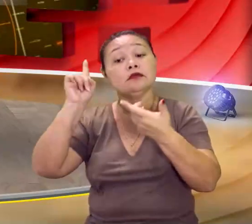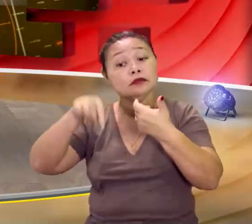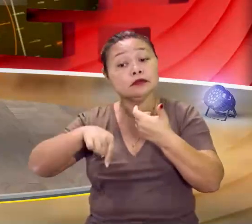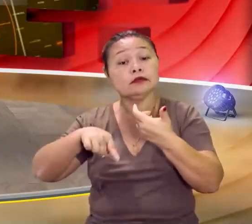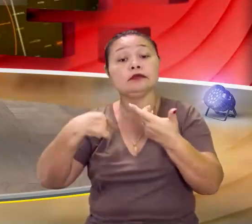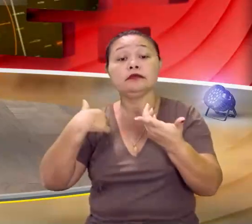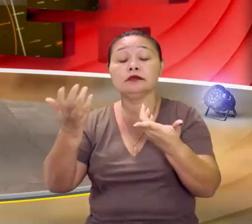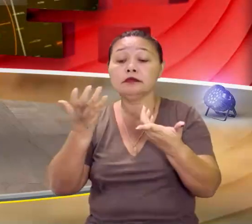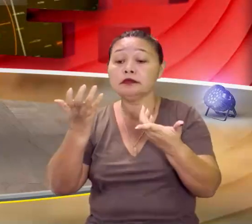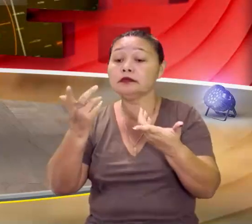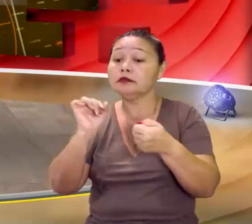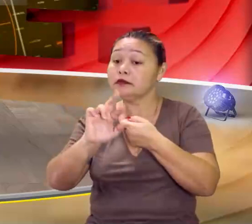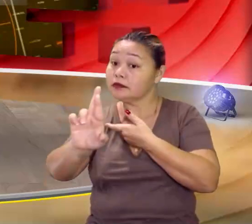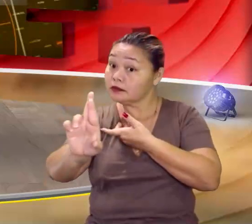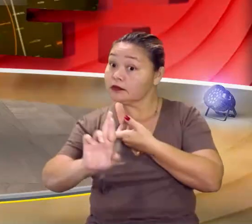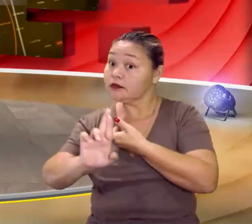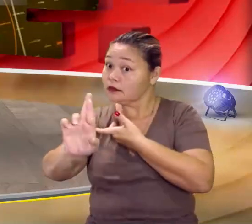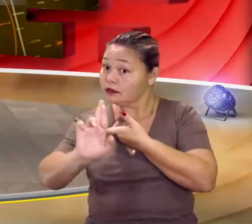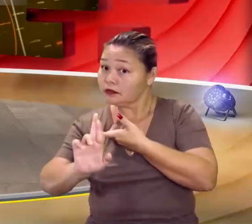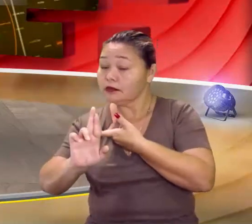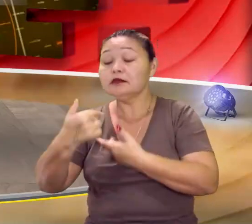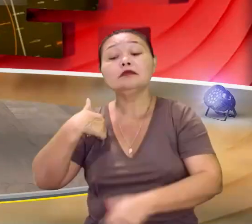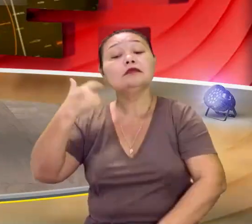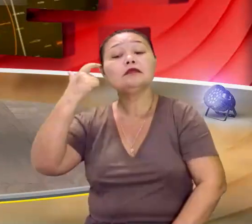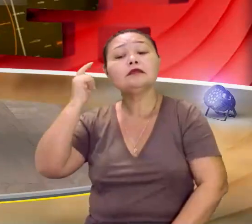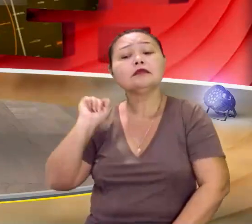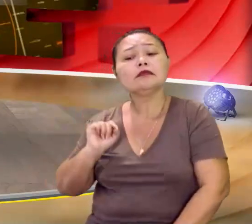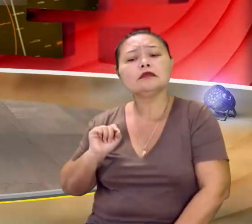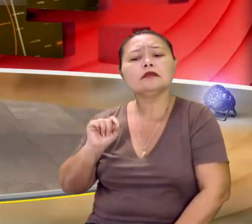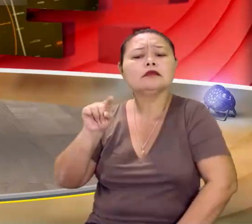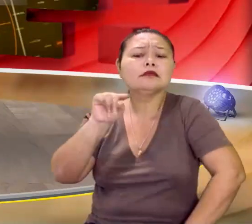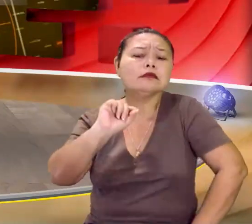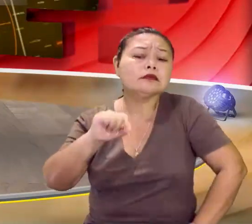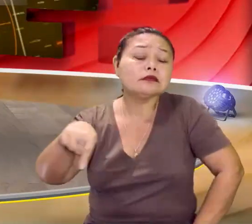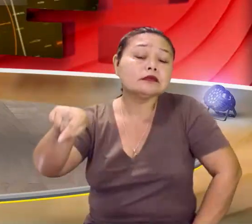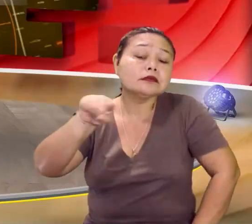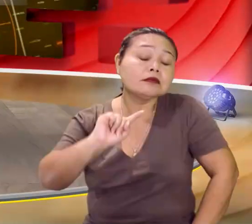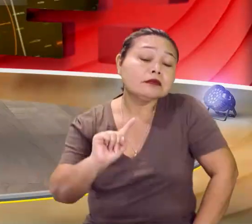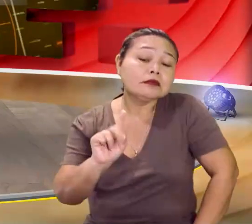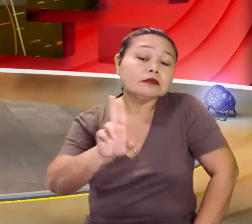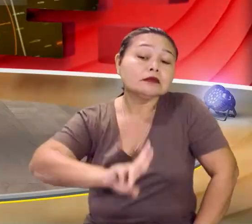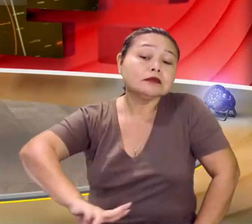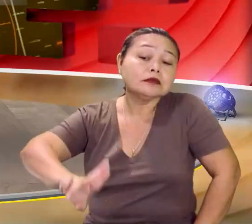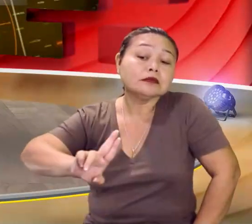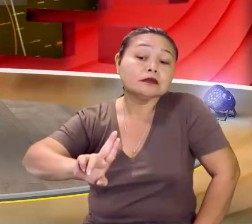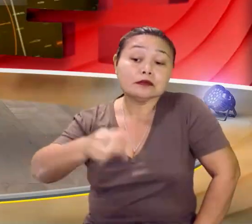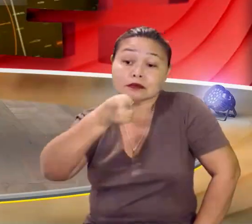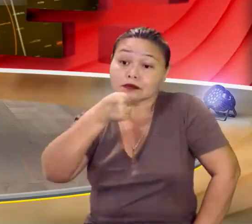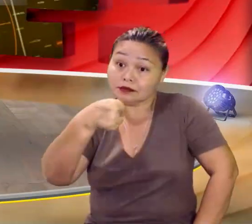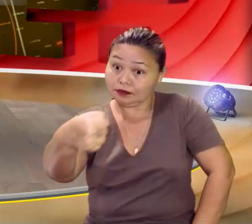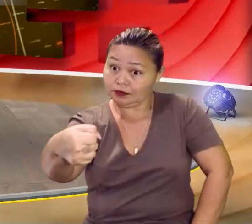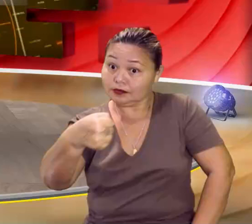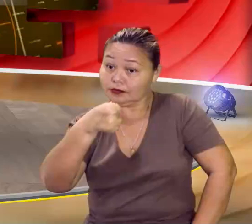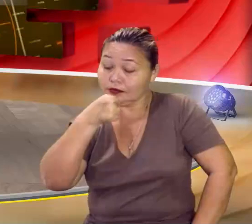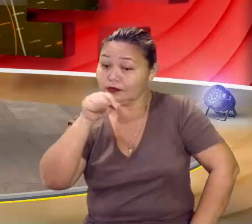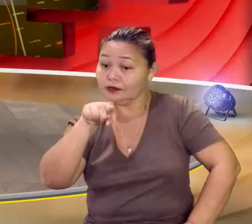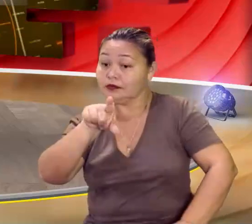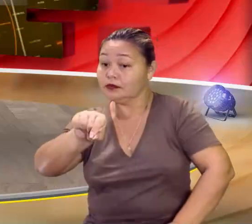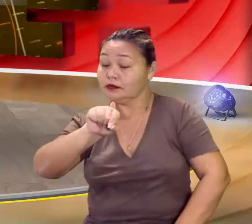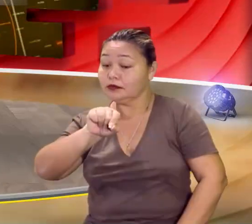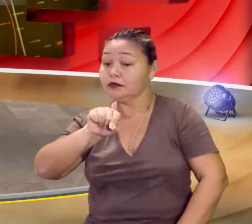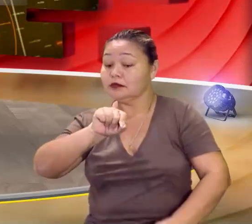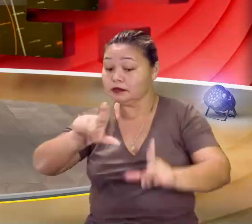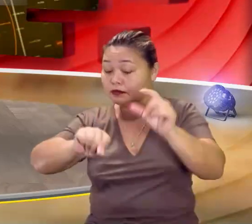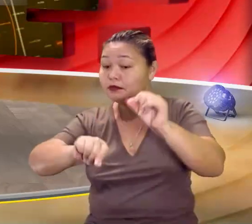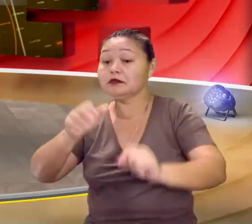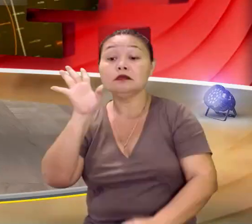A gente está querendo, então, esse retorno, tá? Tive uma ideia. Que tal nós usarmos essa enquete dele? A gente vai selecionar uma enquete